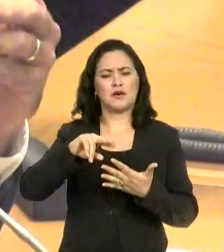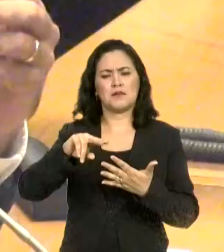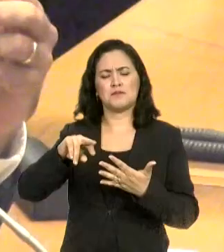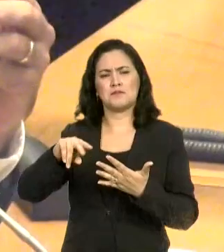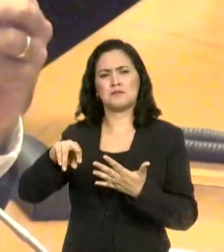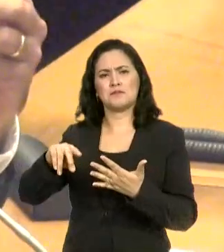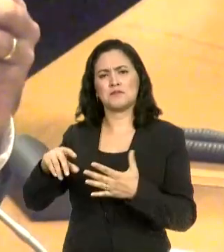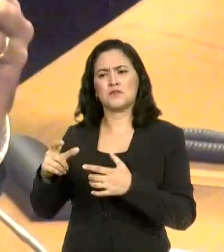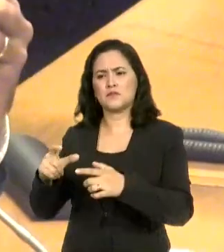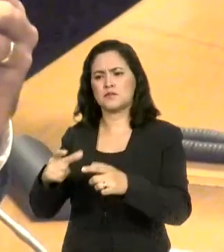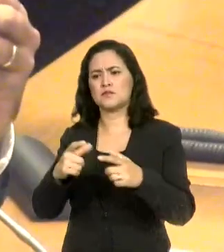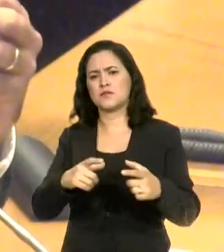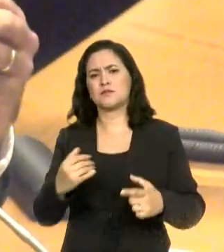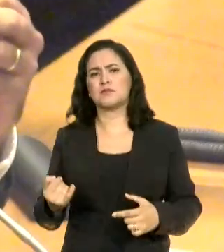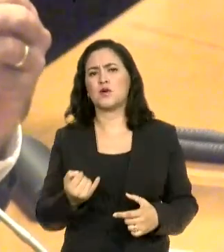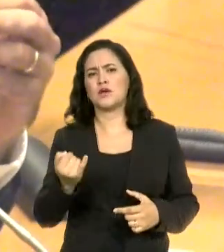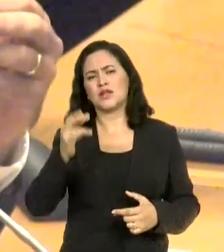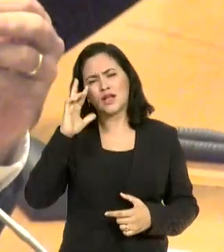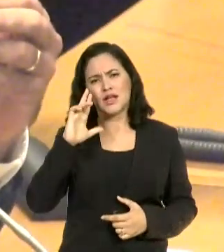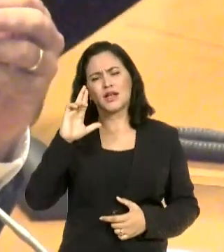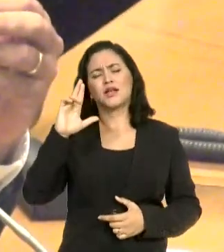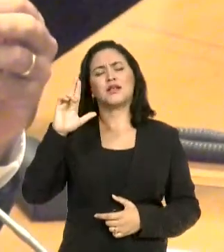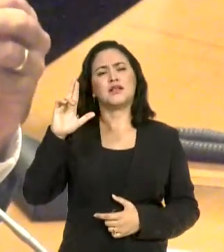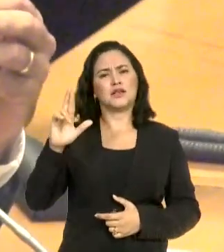em que precisou liderar, e